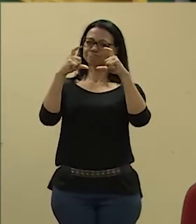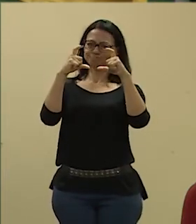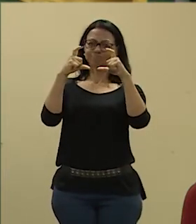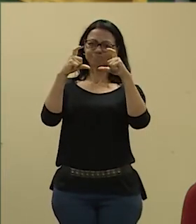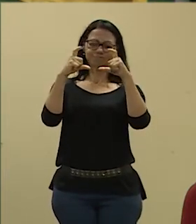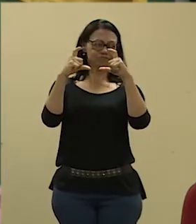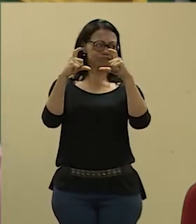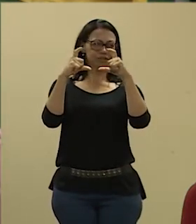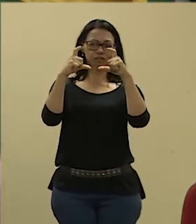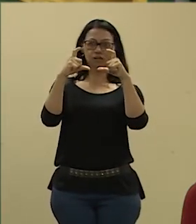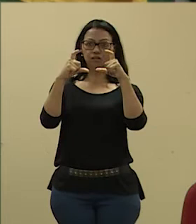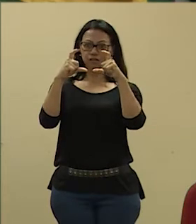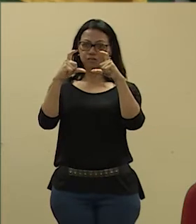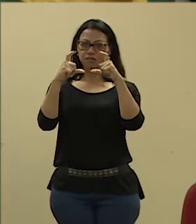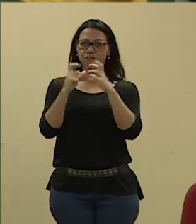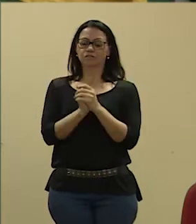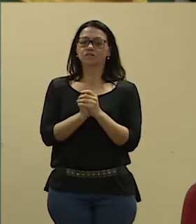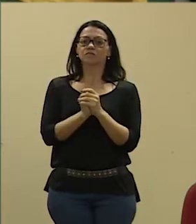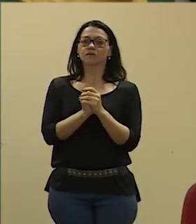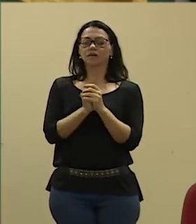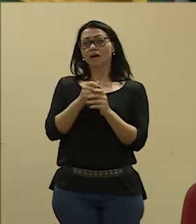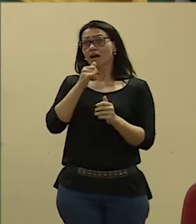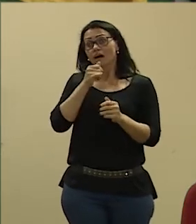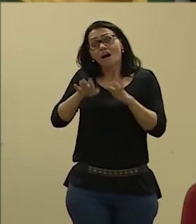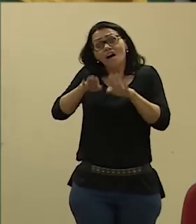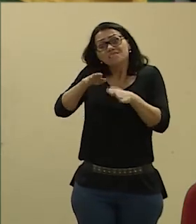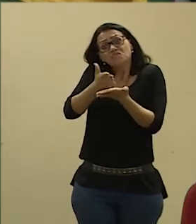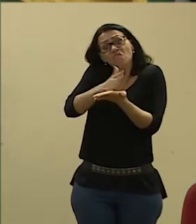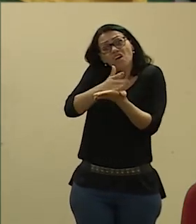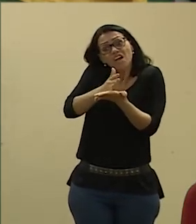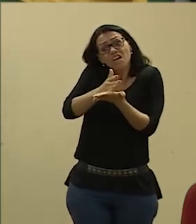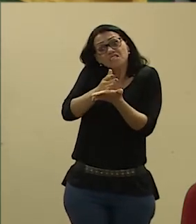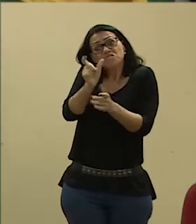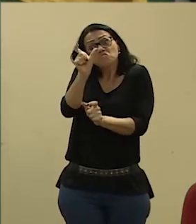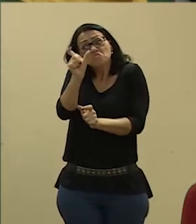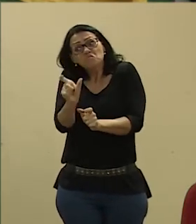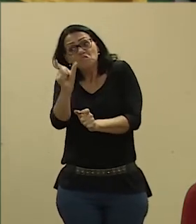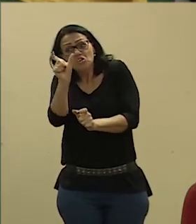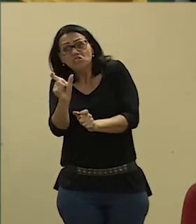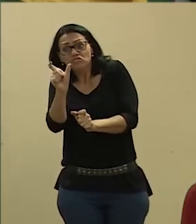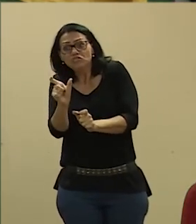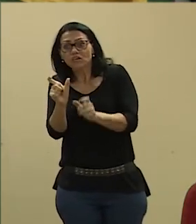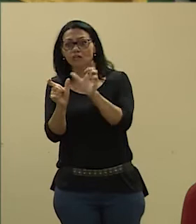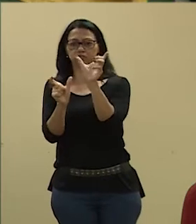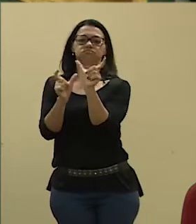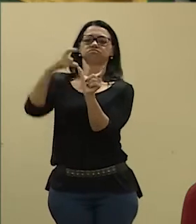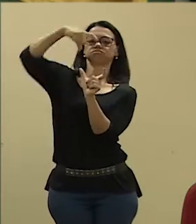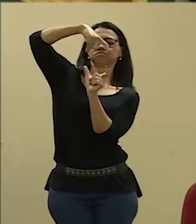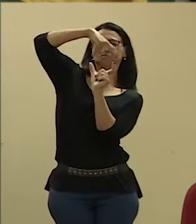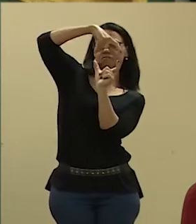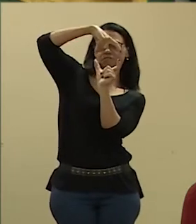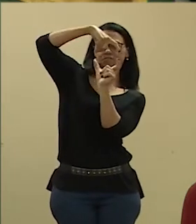dependendo do suporte comunhão falou pode ser que o vertical ou seja mais adequado geralmente não é né geralmente o horizontal é mais